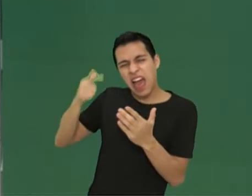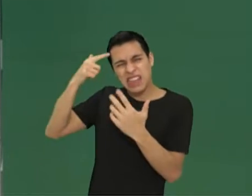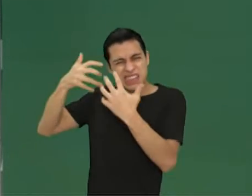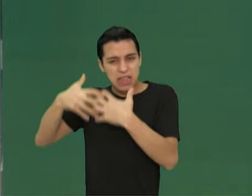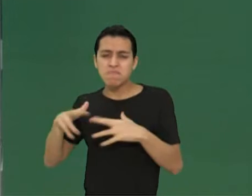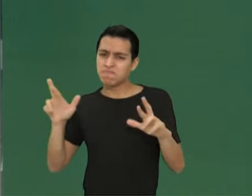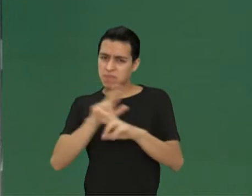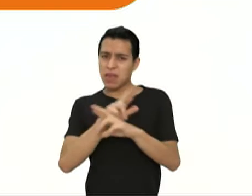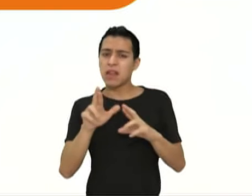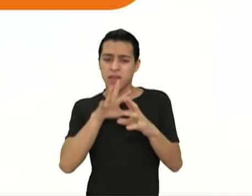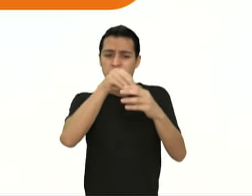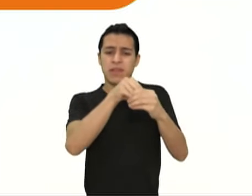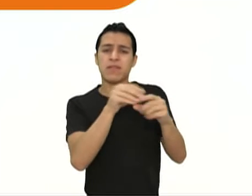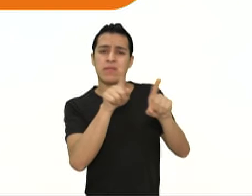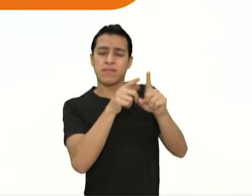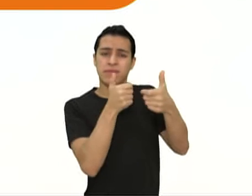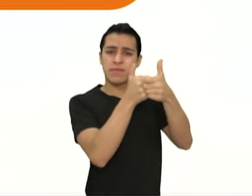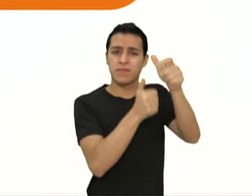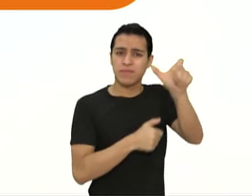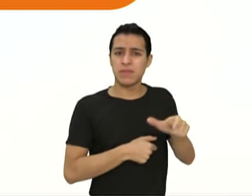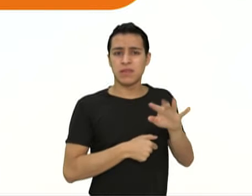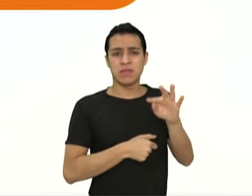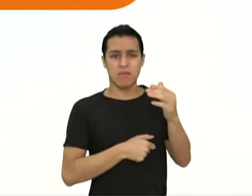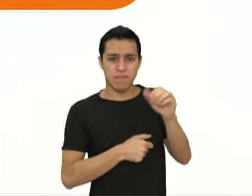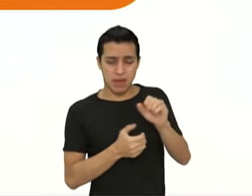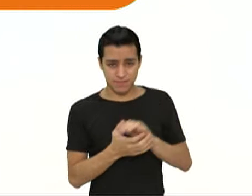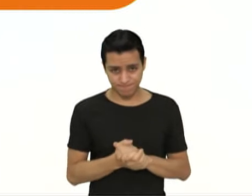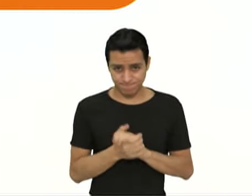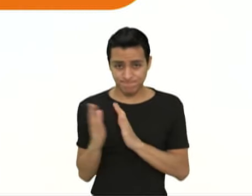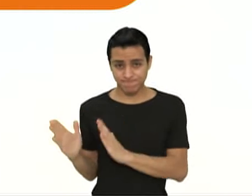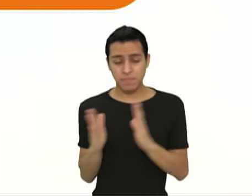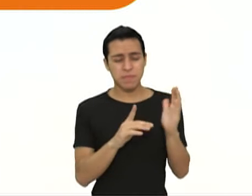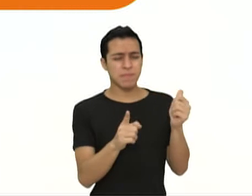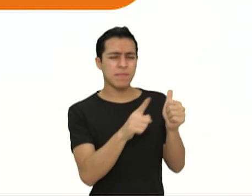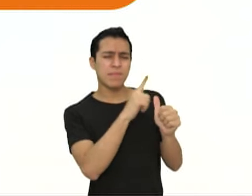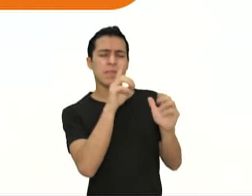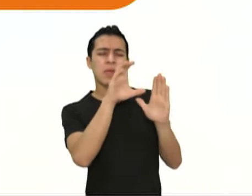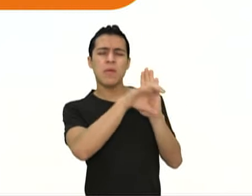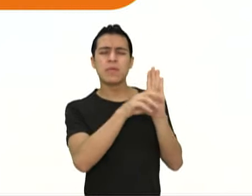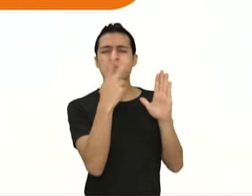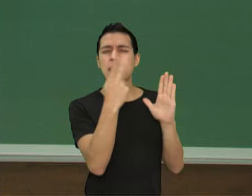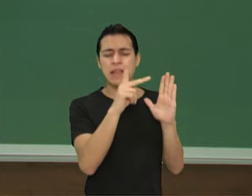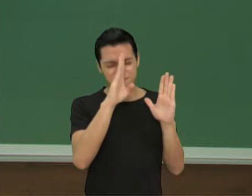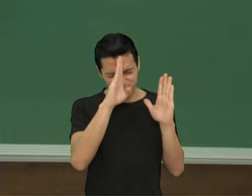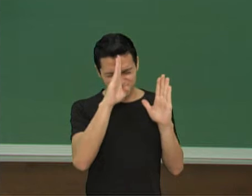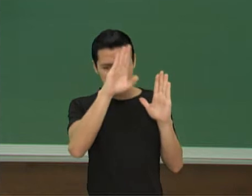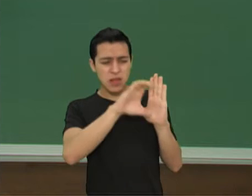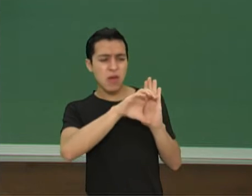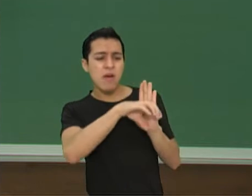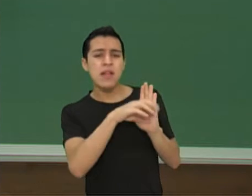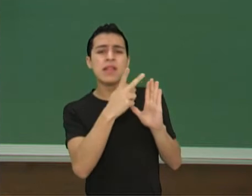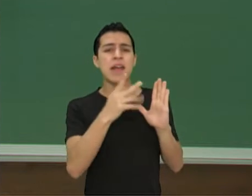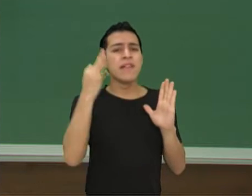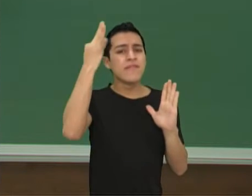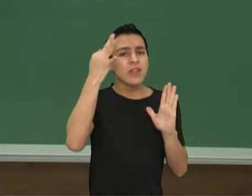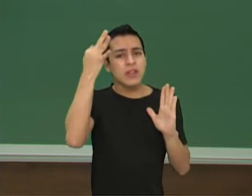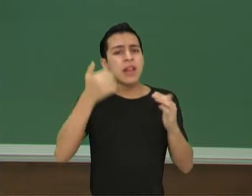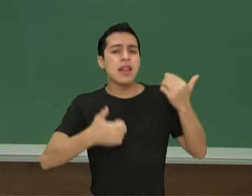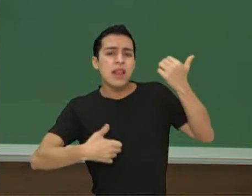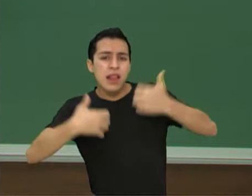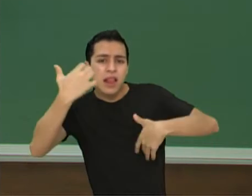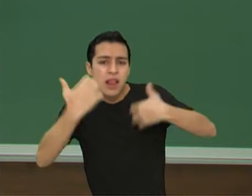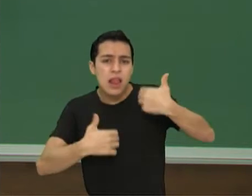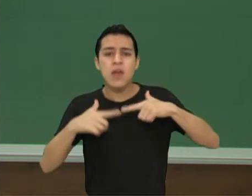bem, então, seguindo, nós temos o principal conceito de Tomás de Aquino, o principal ponto da filosofia dele, onde ele vai